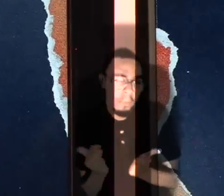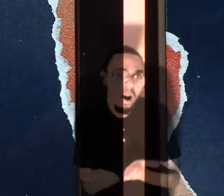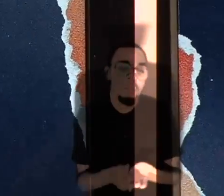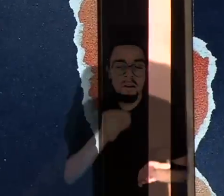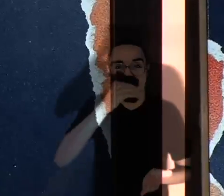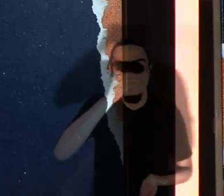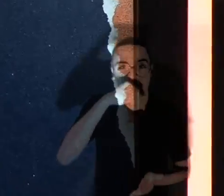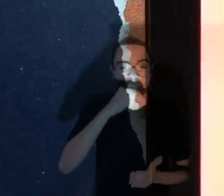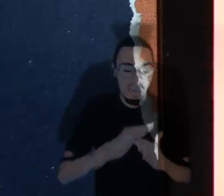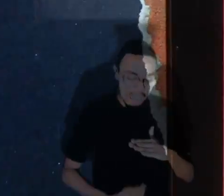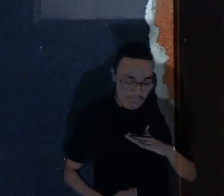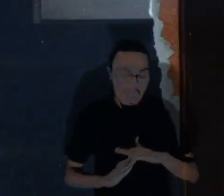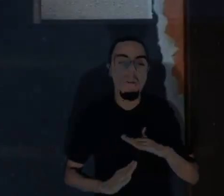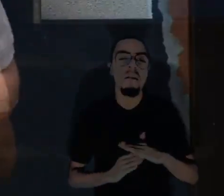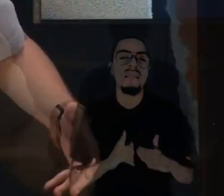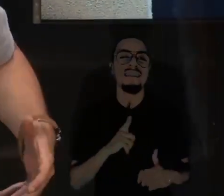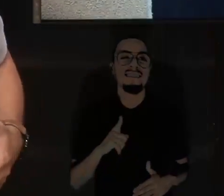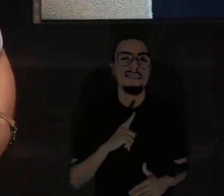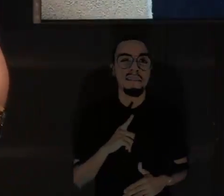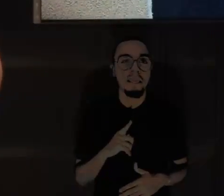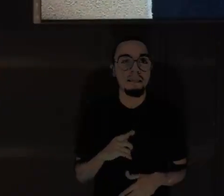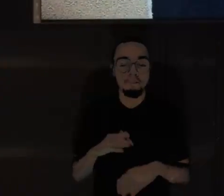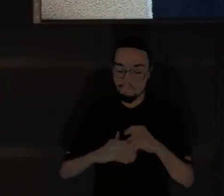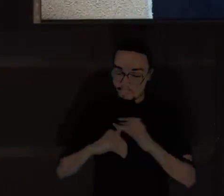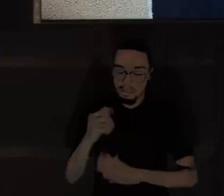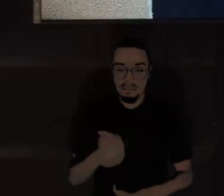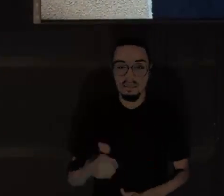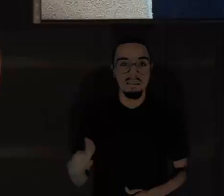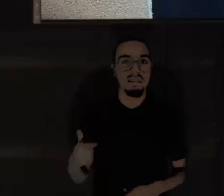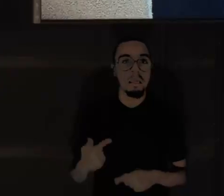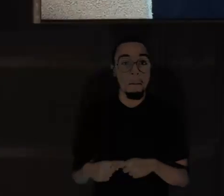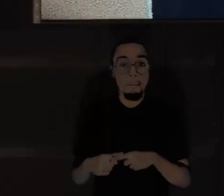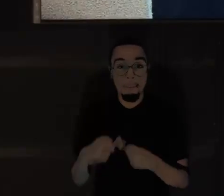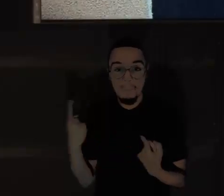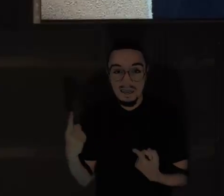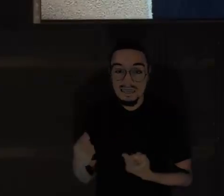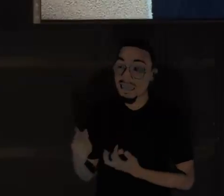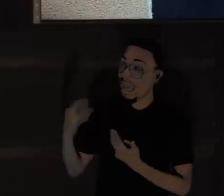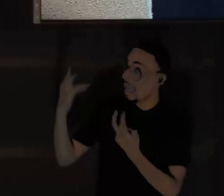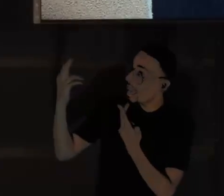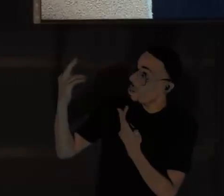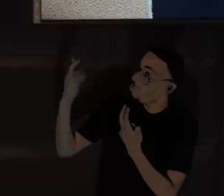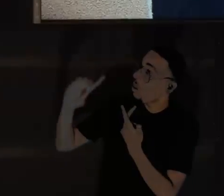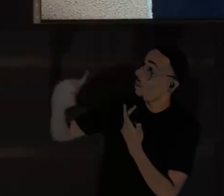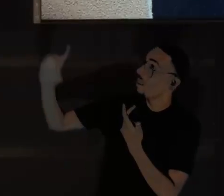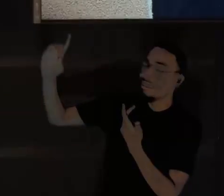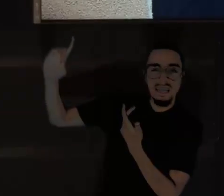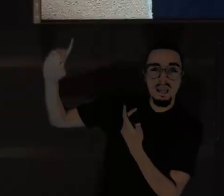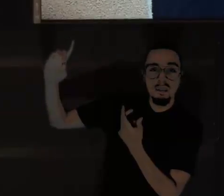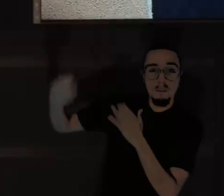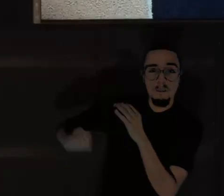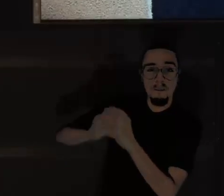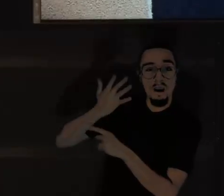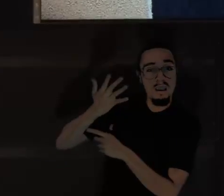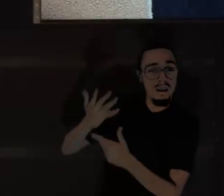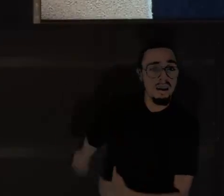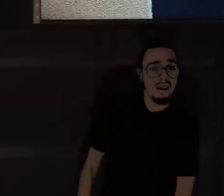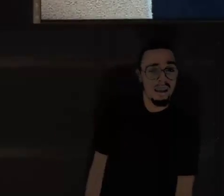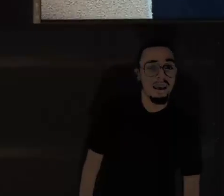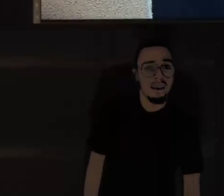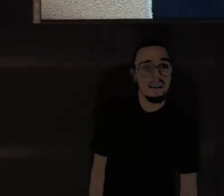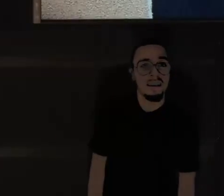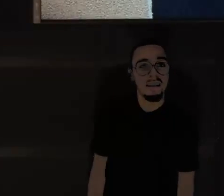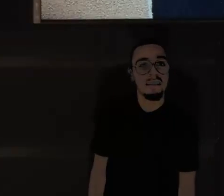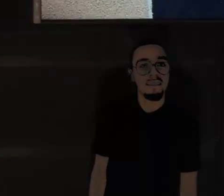influência, limitado, incapaz, mas ele era a figura que Deus queria que todos entendessem.